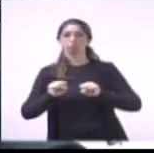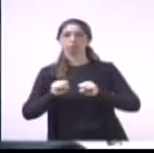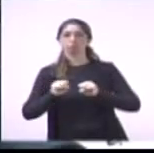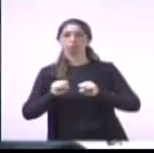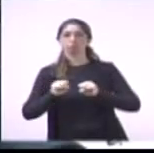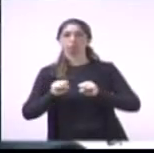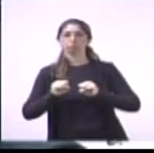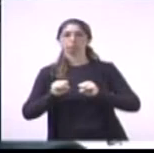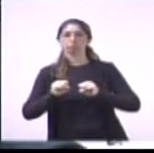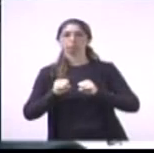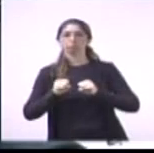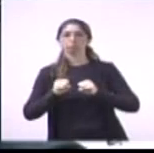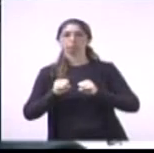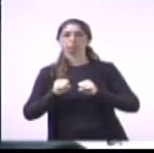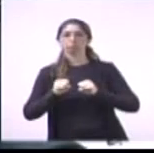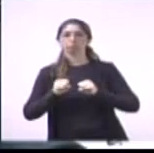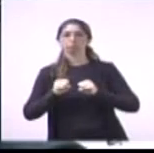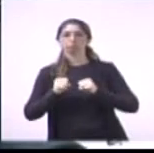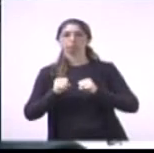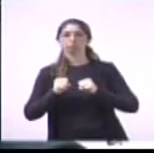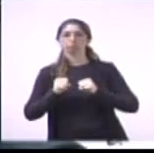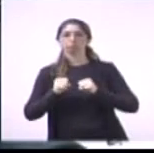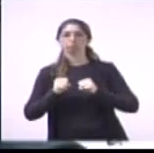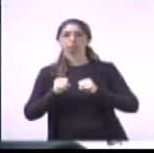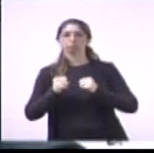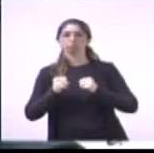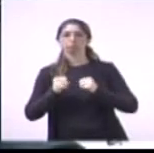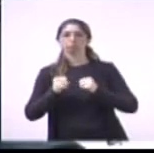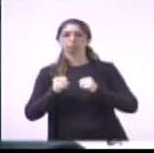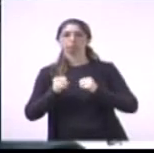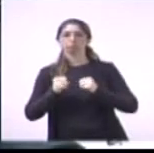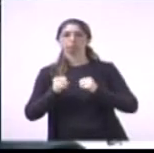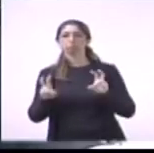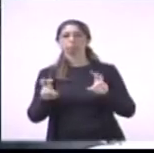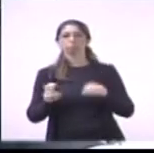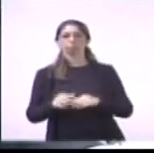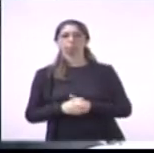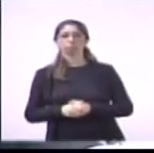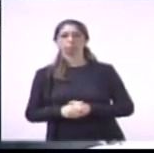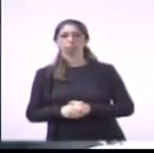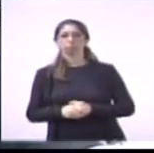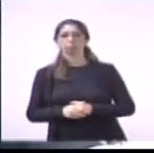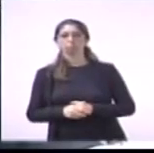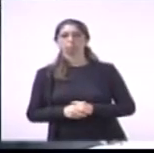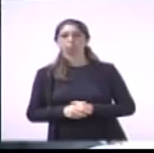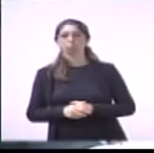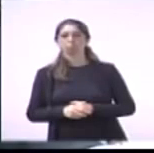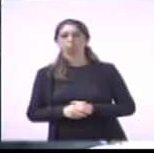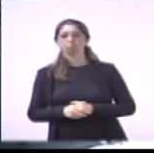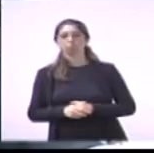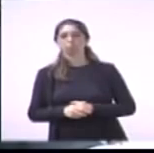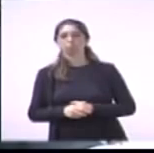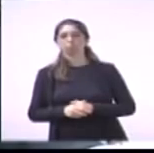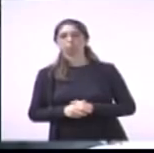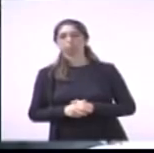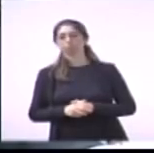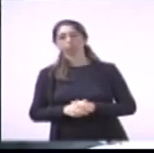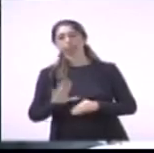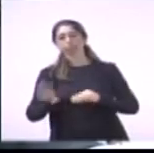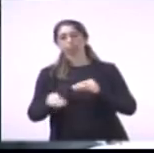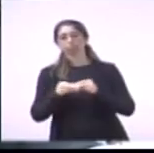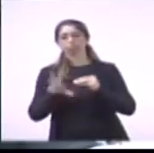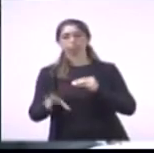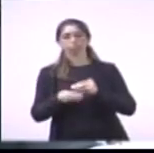Educação, e como foi feito, só foi algumas coisas colocadas como aquelas brechinhas, mas foram